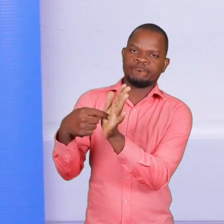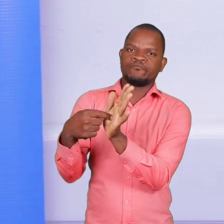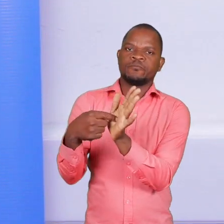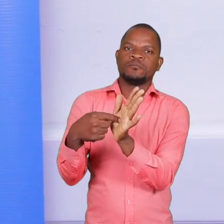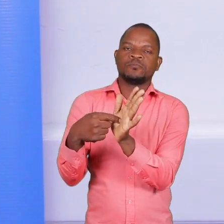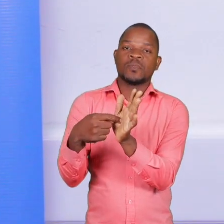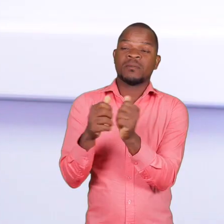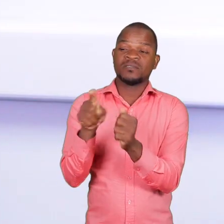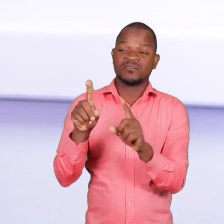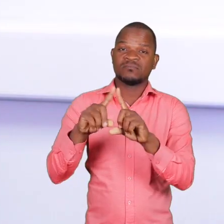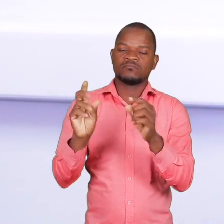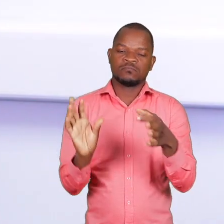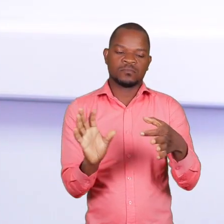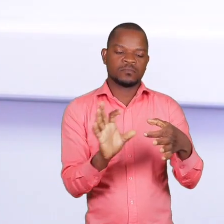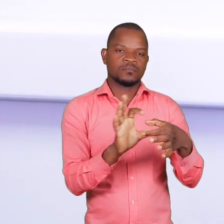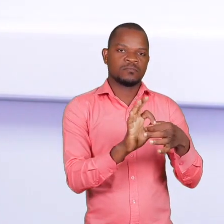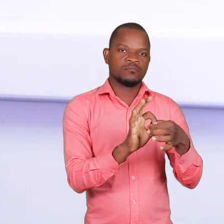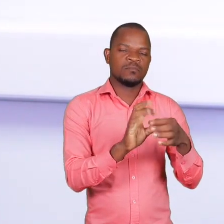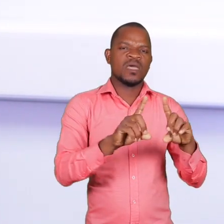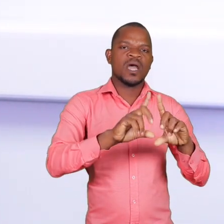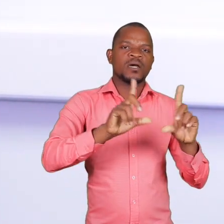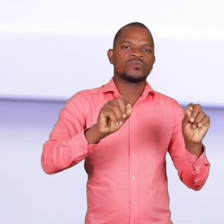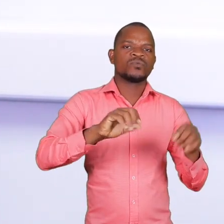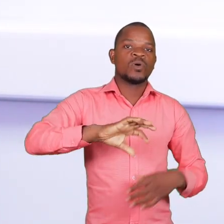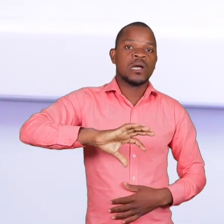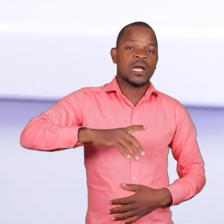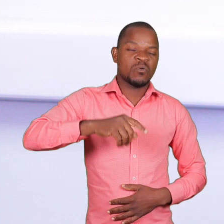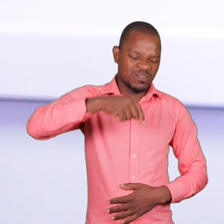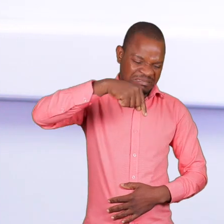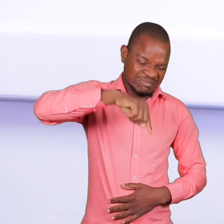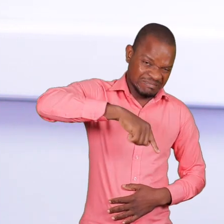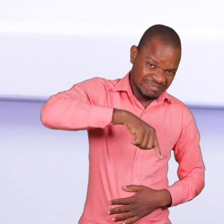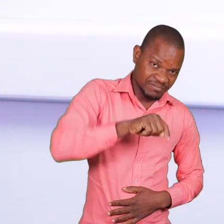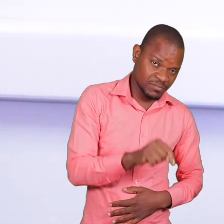água subterrânea. E a questão da água subterrânea é que